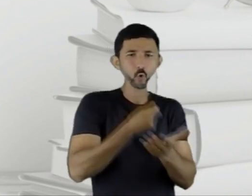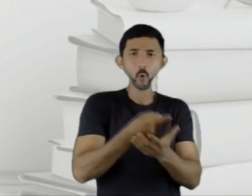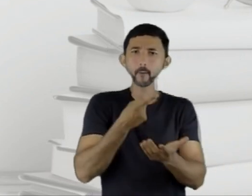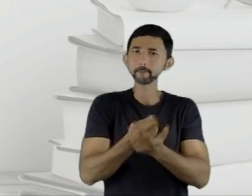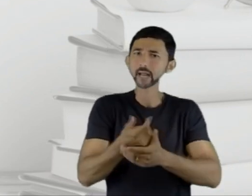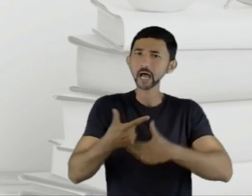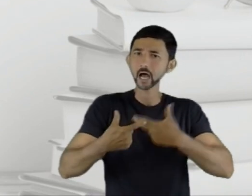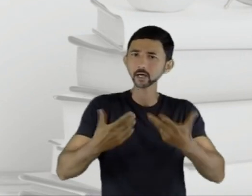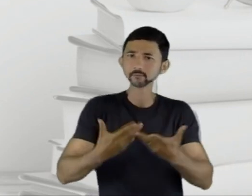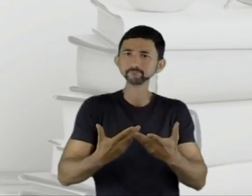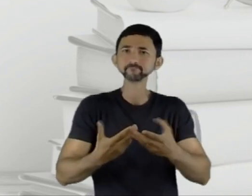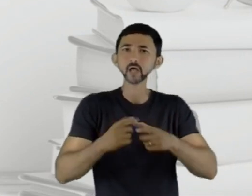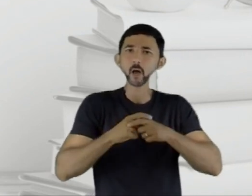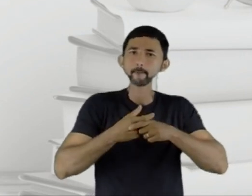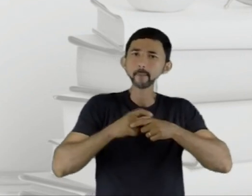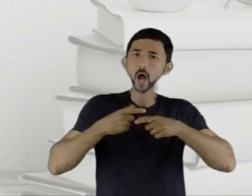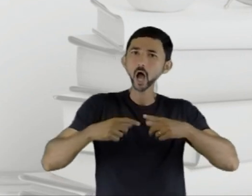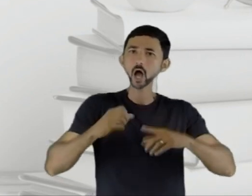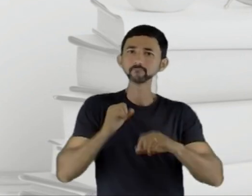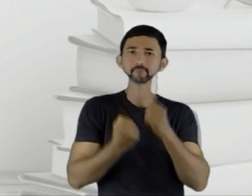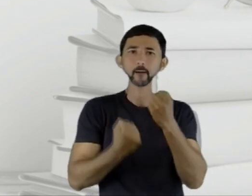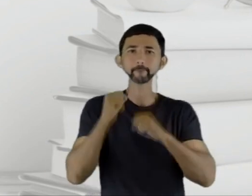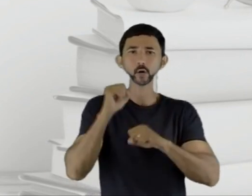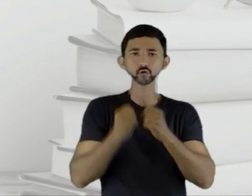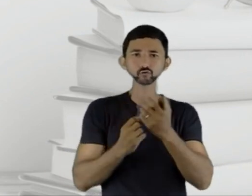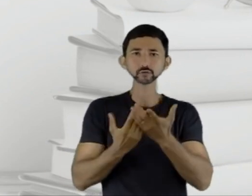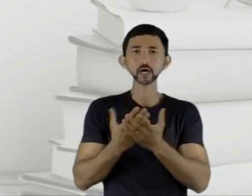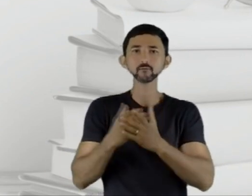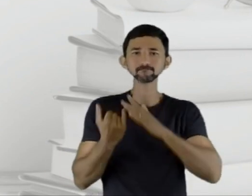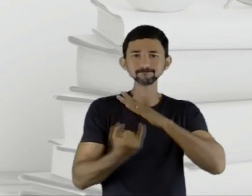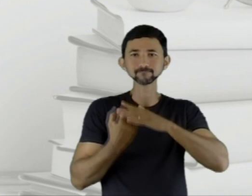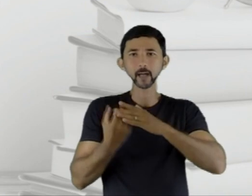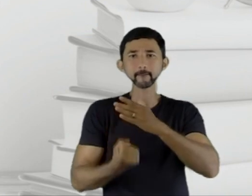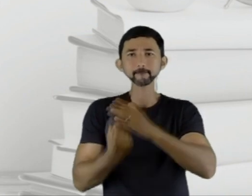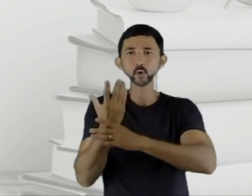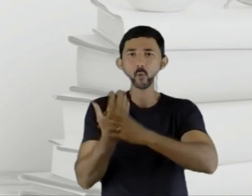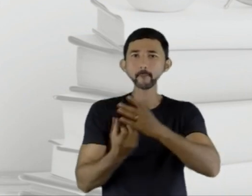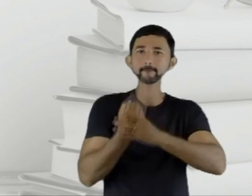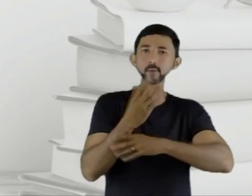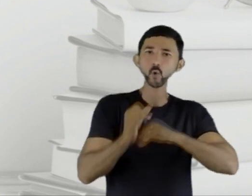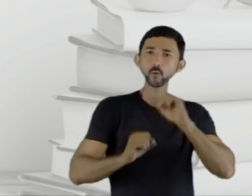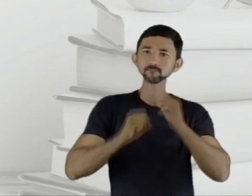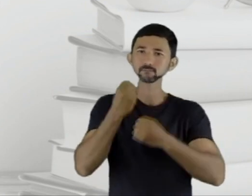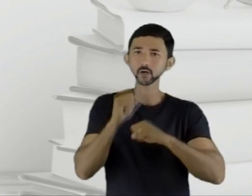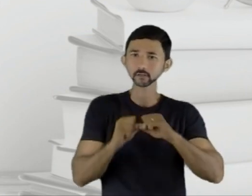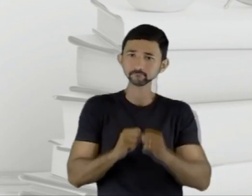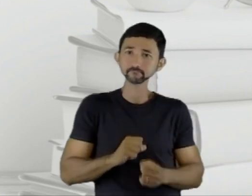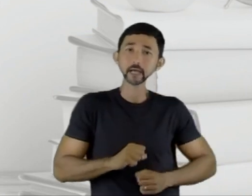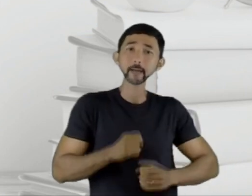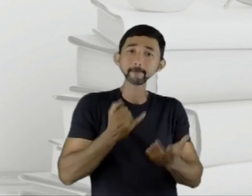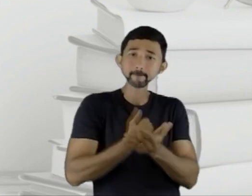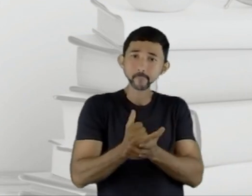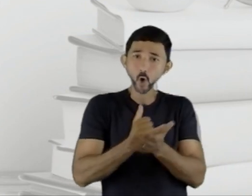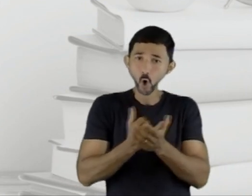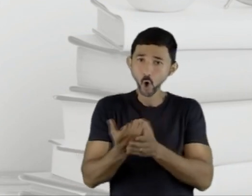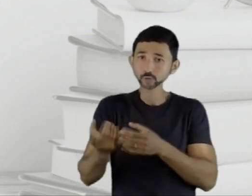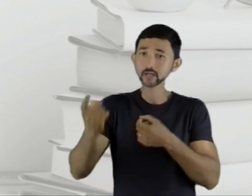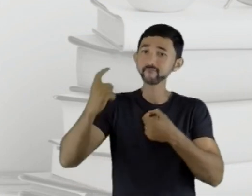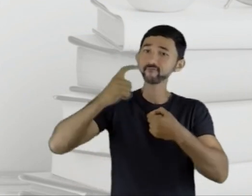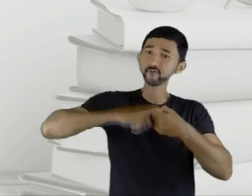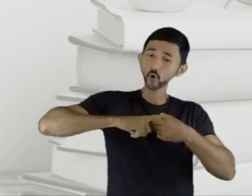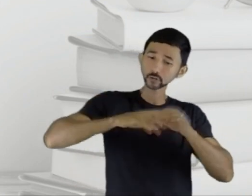a consumir, aumentaria a produção. Aumentando a produção, os impostos voltariam para o